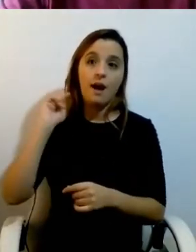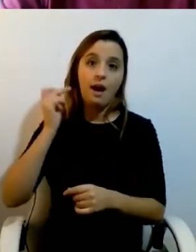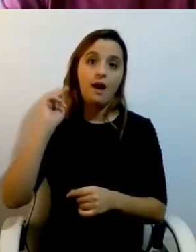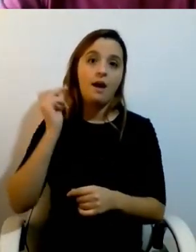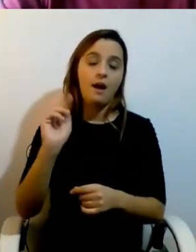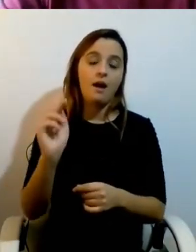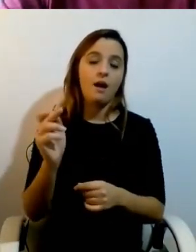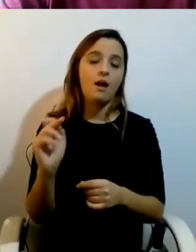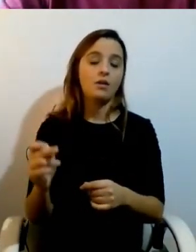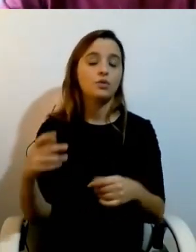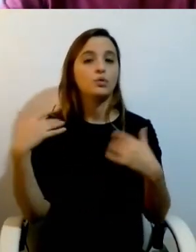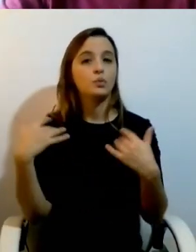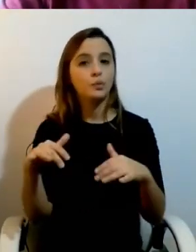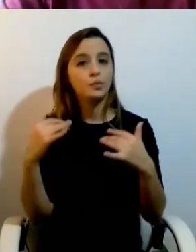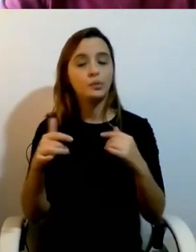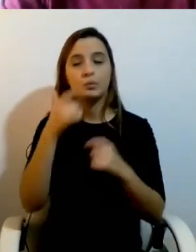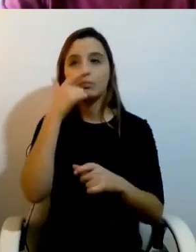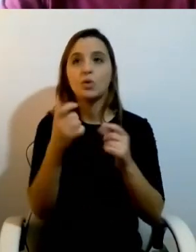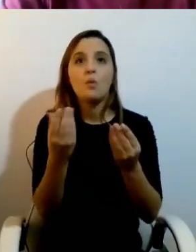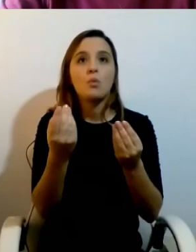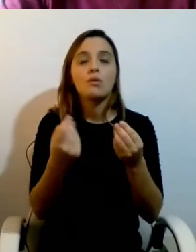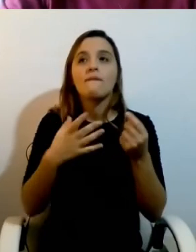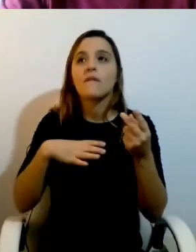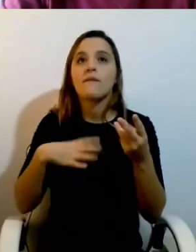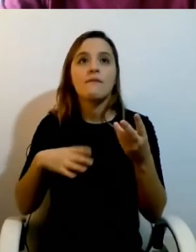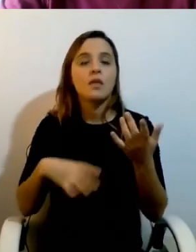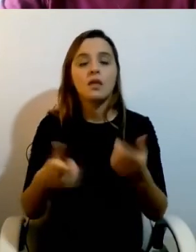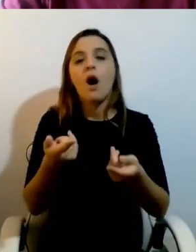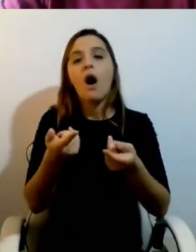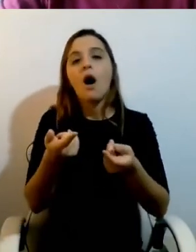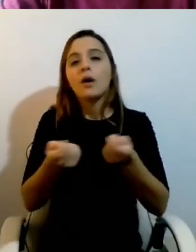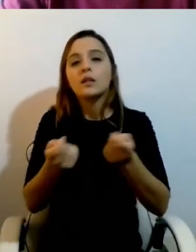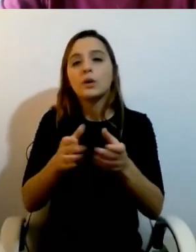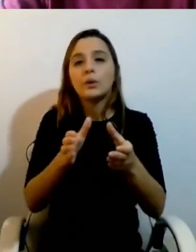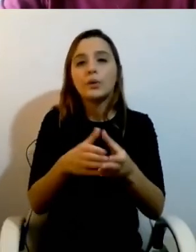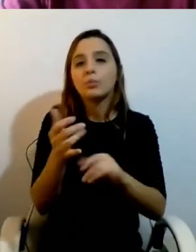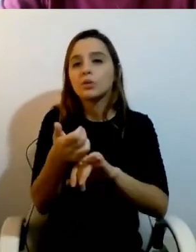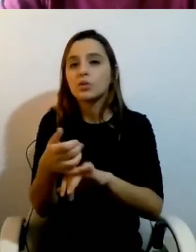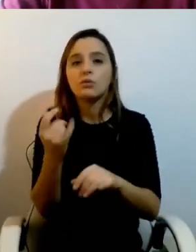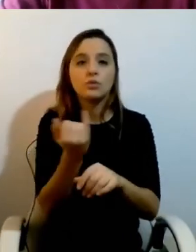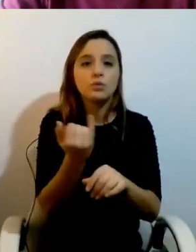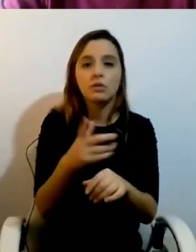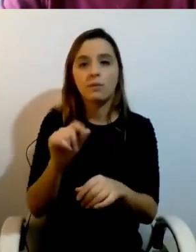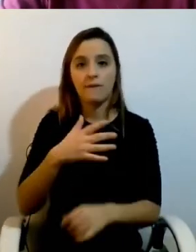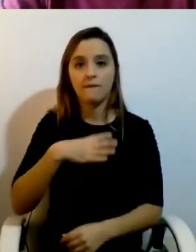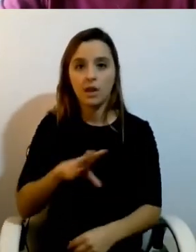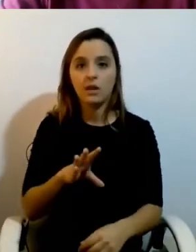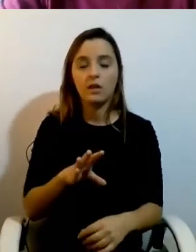de muitas pessoas, de muitas organizações, e que eu, noutro papel,